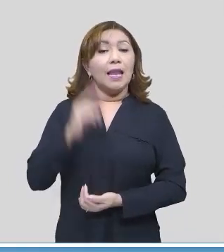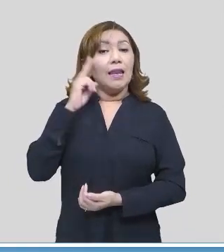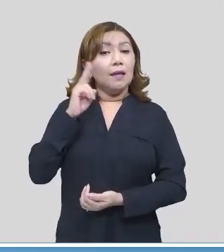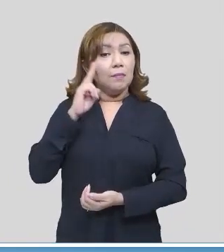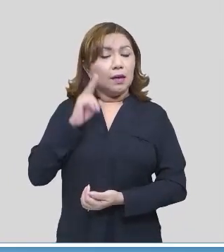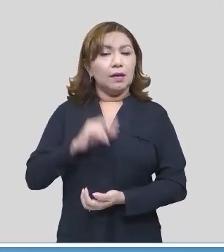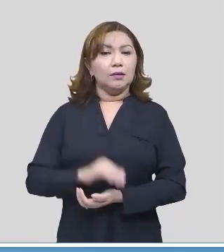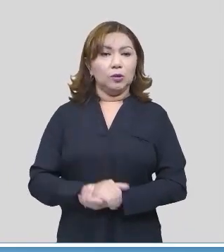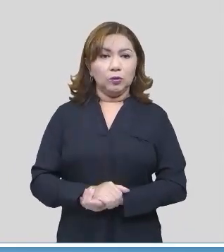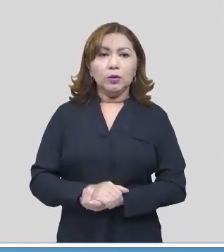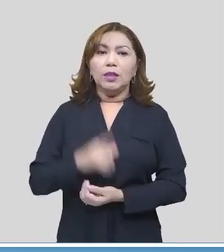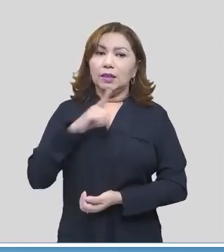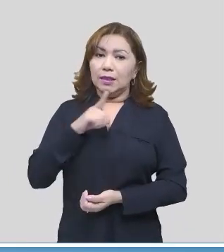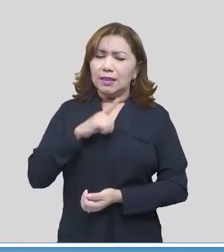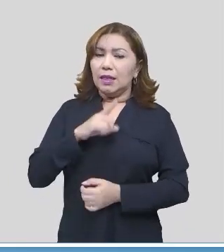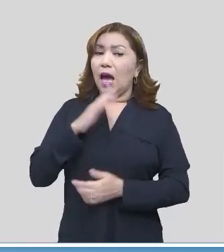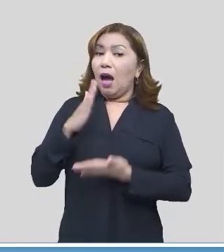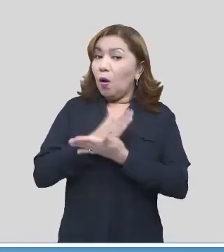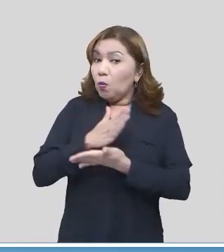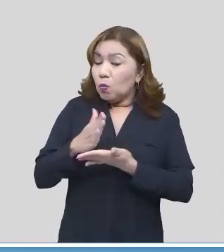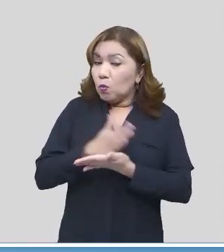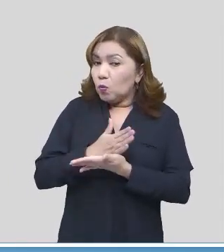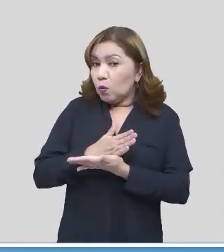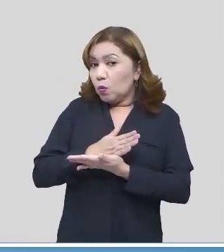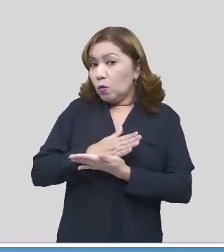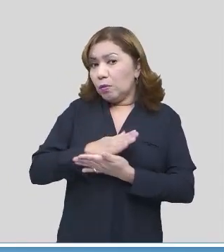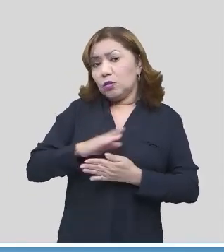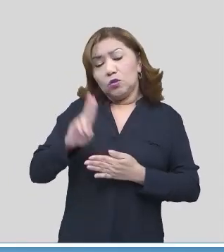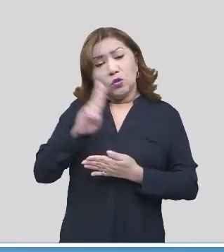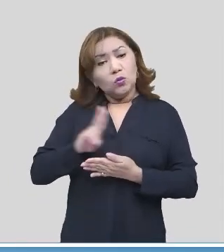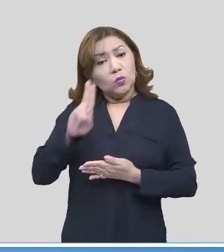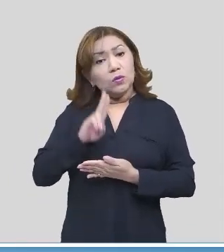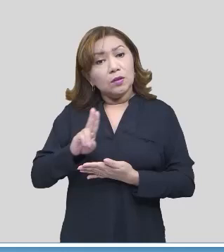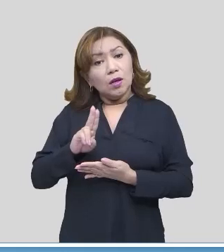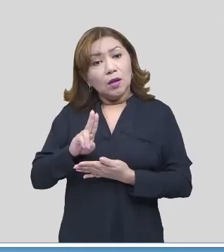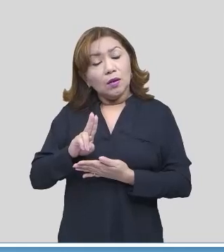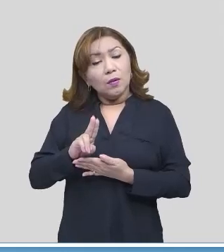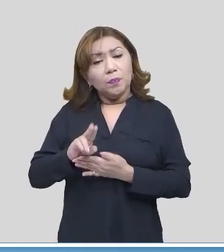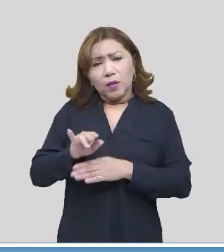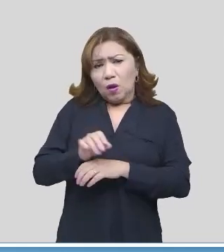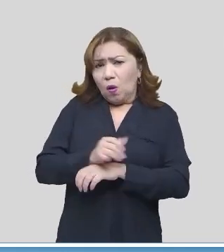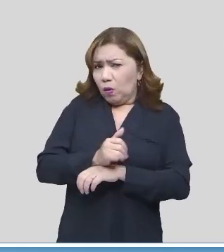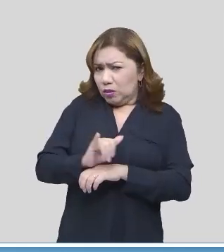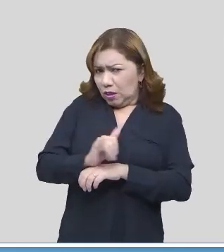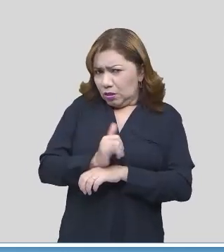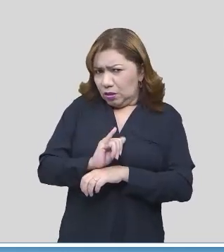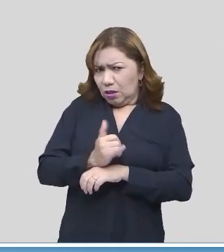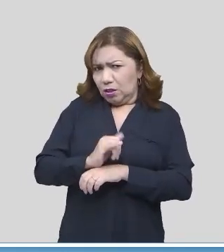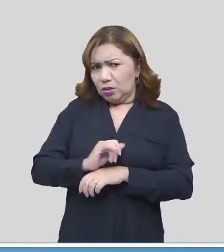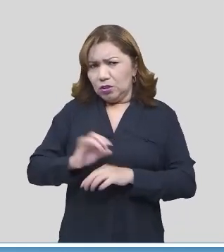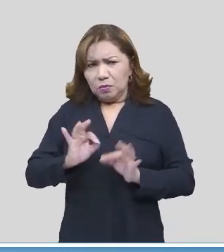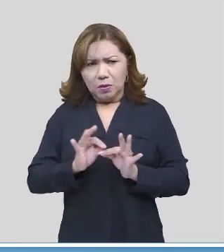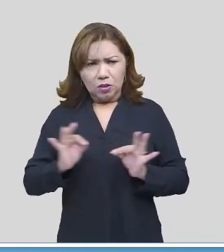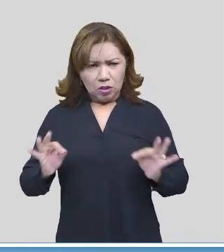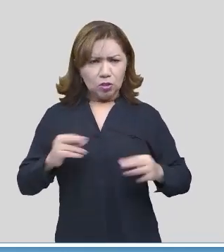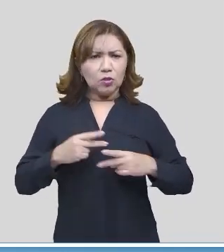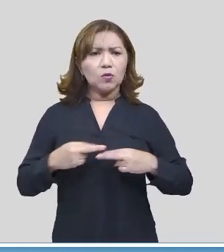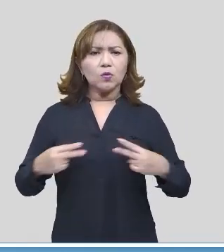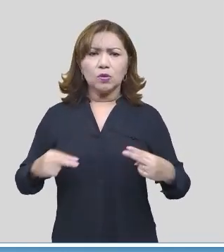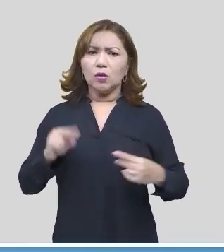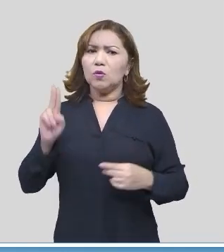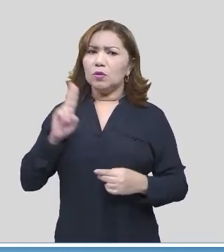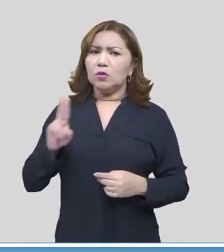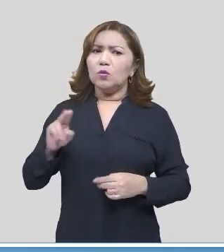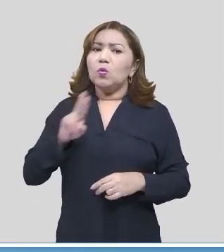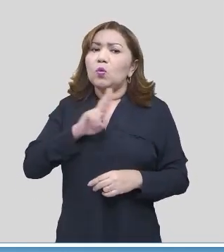Lembrando que existem algumas maneiras de medir as coisas usando o que chamamos de medidas de